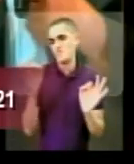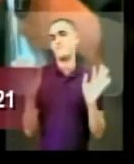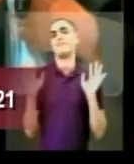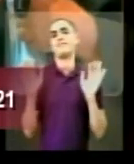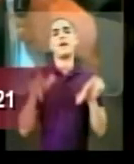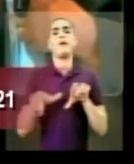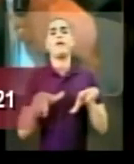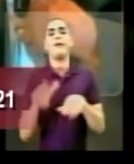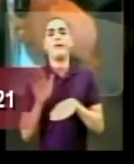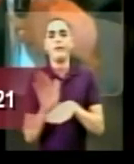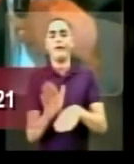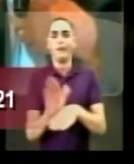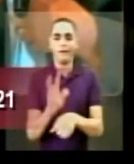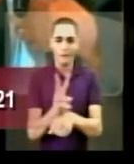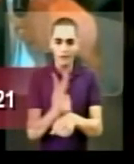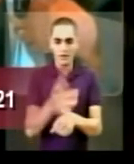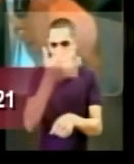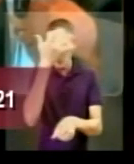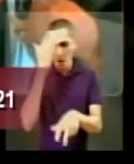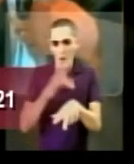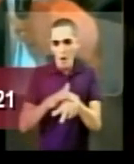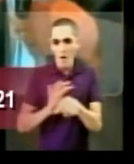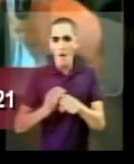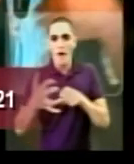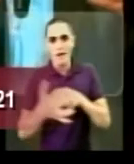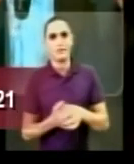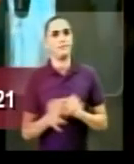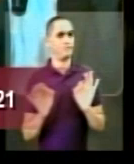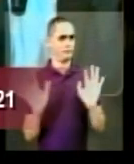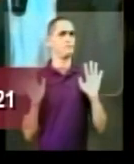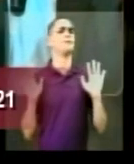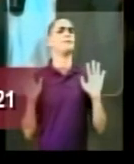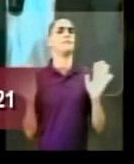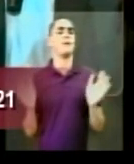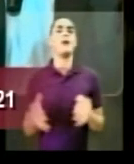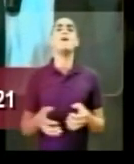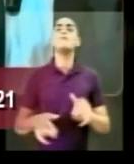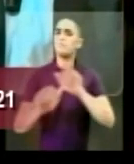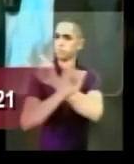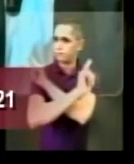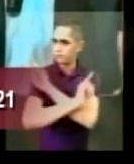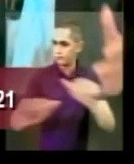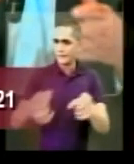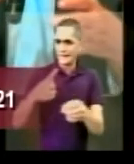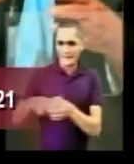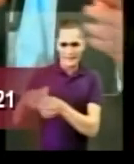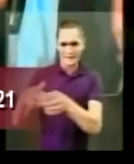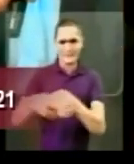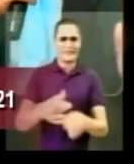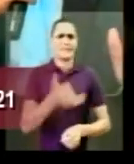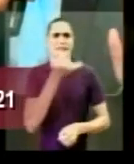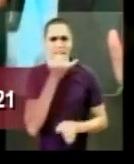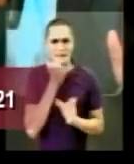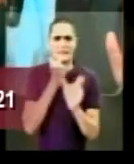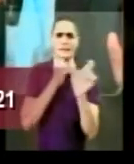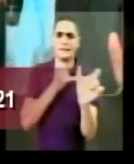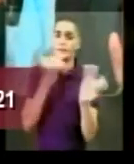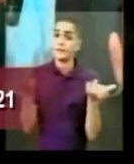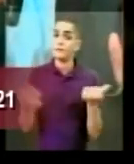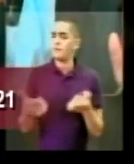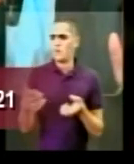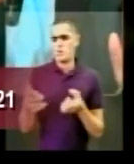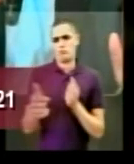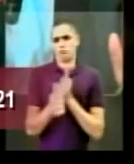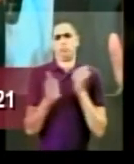frente da Covid. Eu quero dizer que com essas cidades, desculpe a palavra, eu não tenho nada com isso, se eles